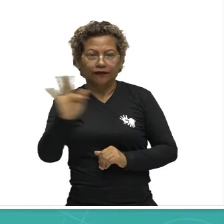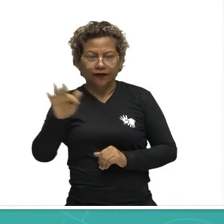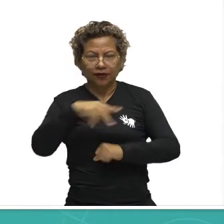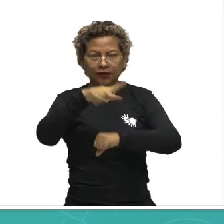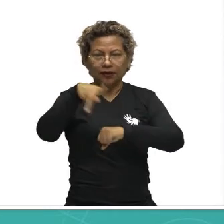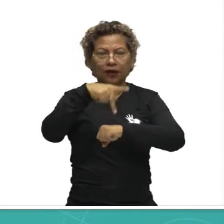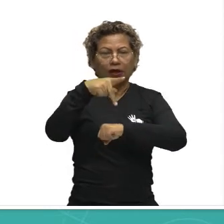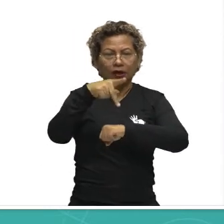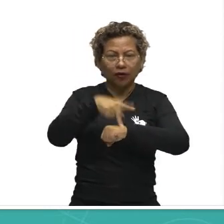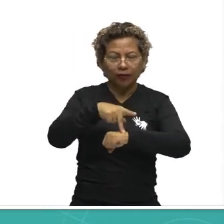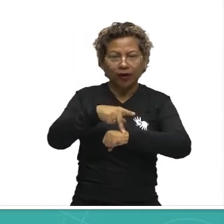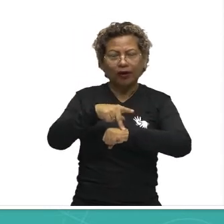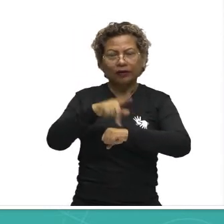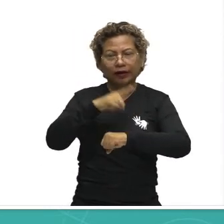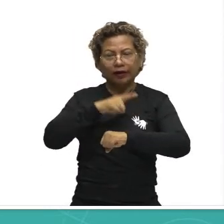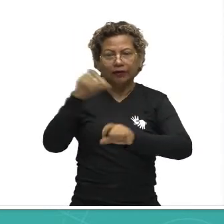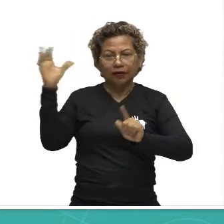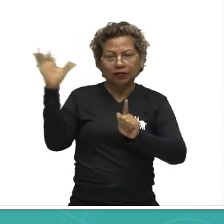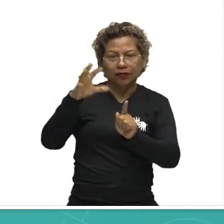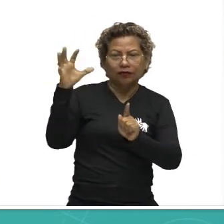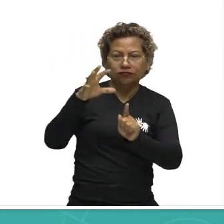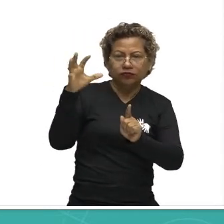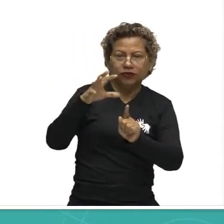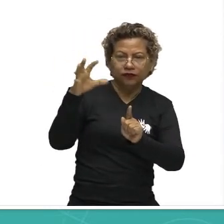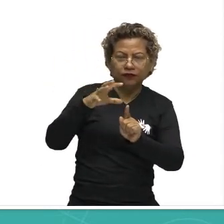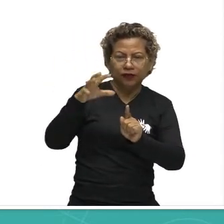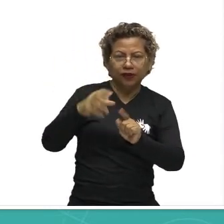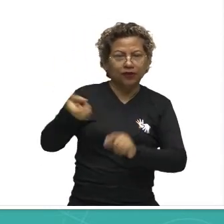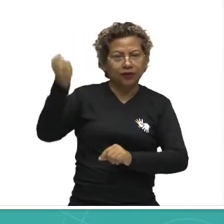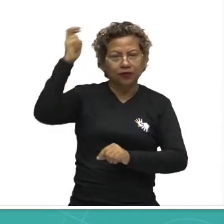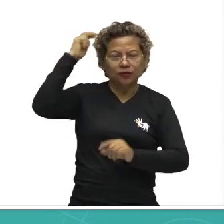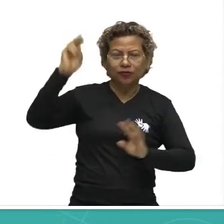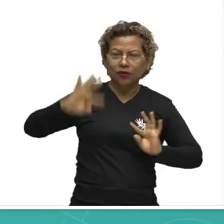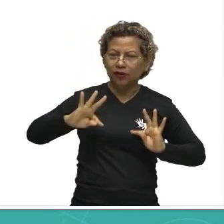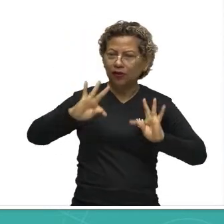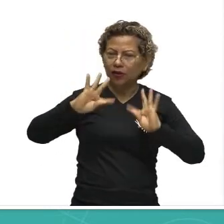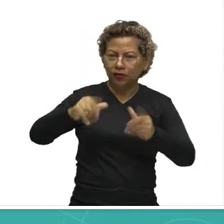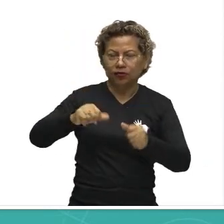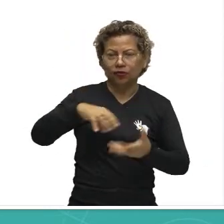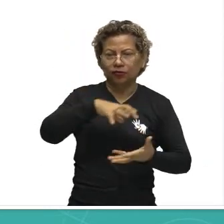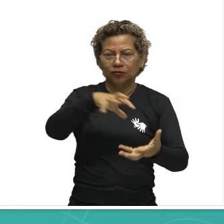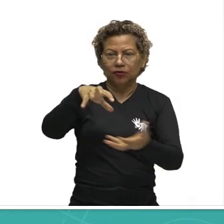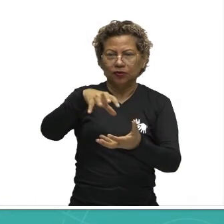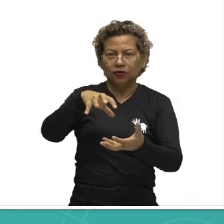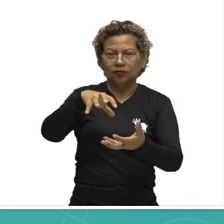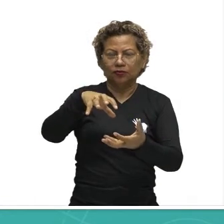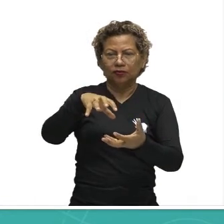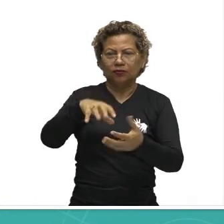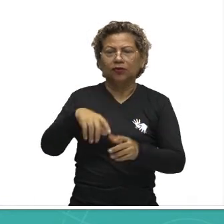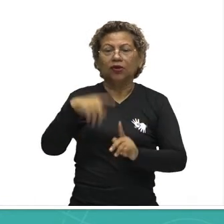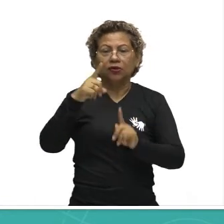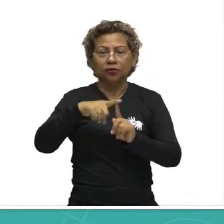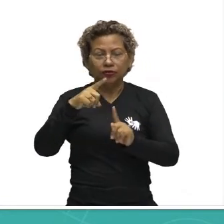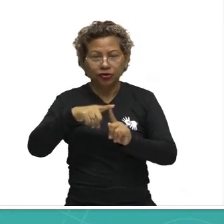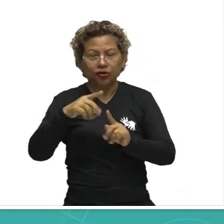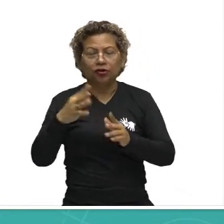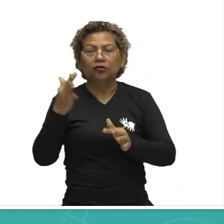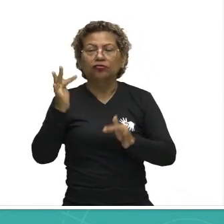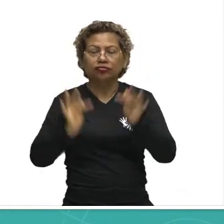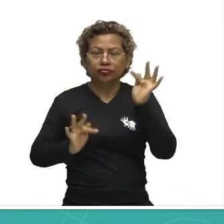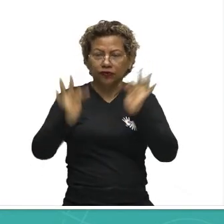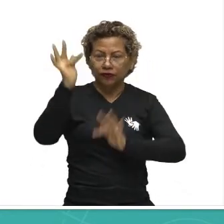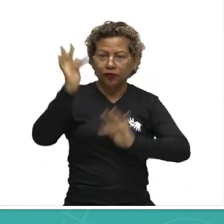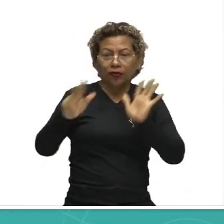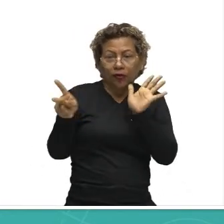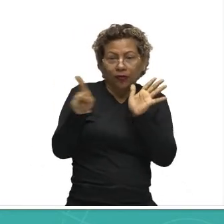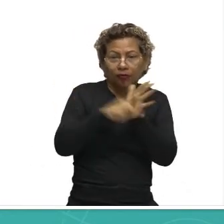país que exerce forte influência cultural em todo o mundo. Qual é a dança folclórica típica do